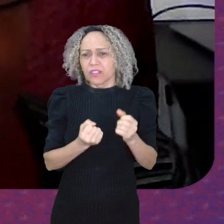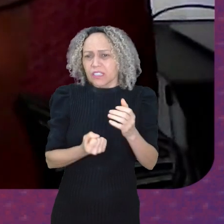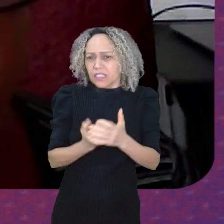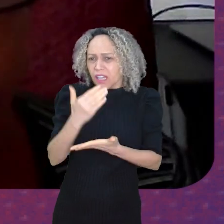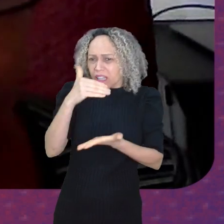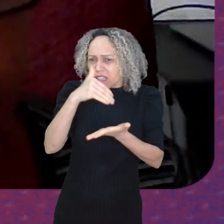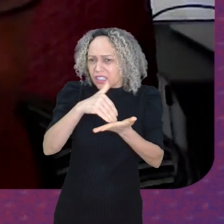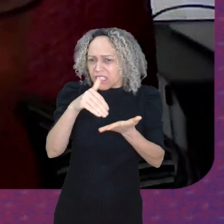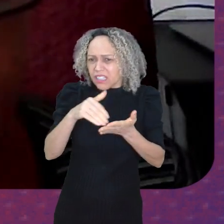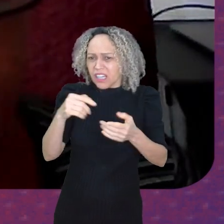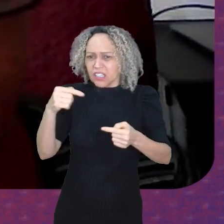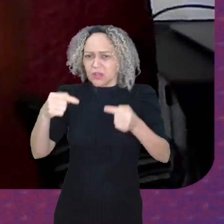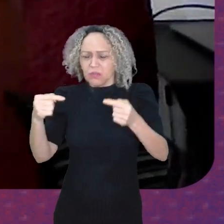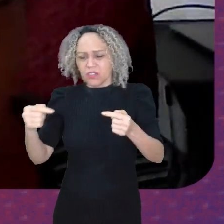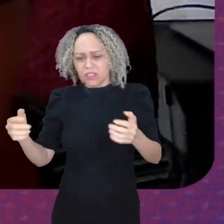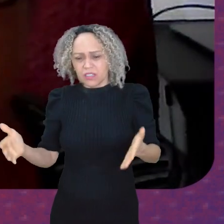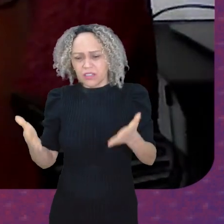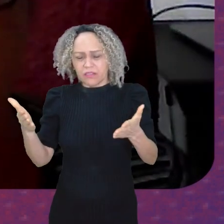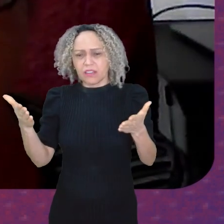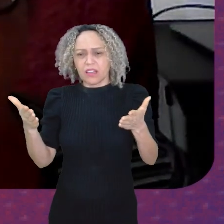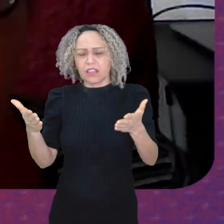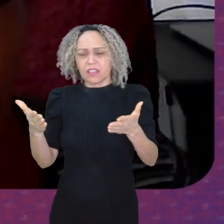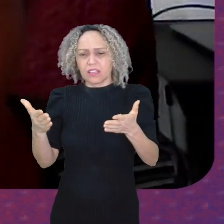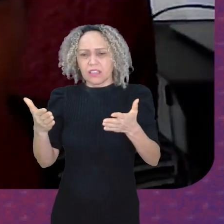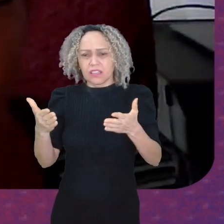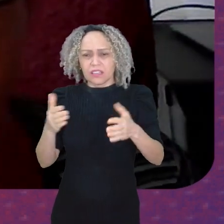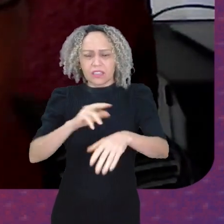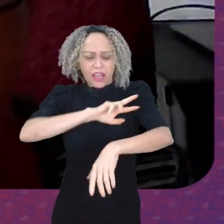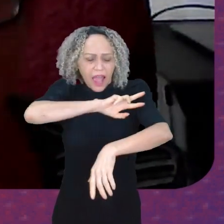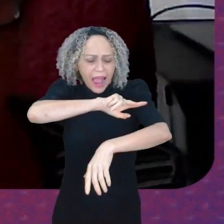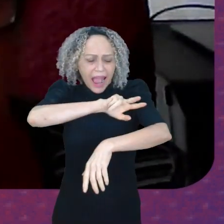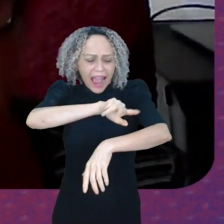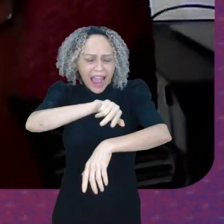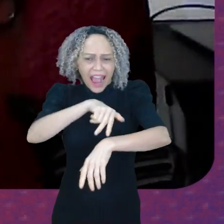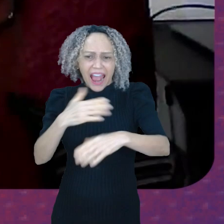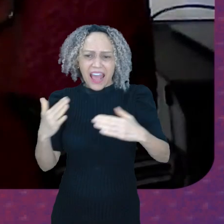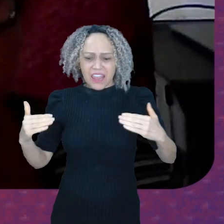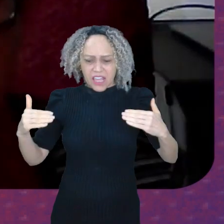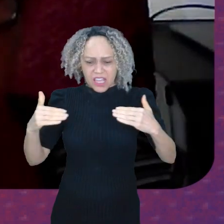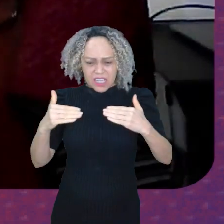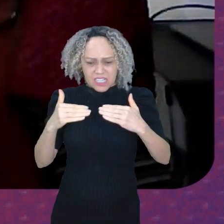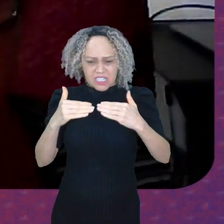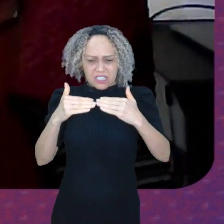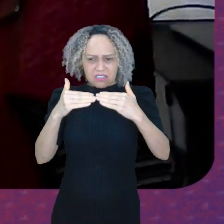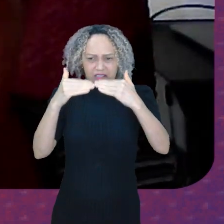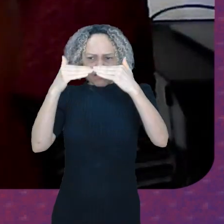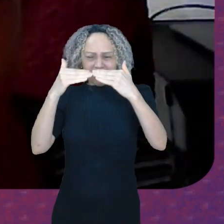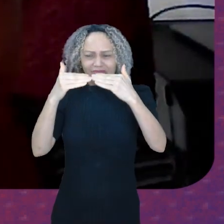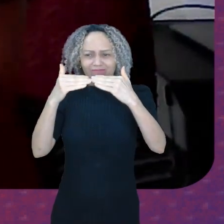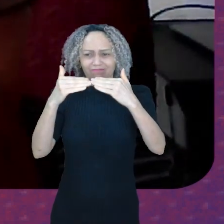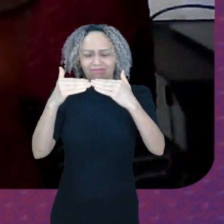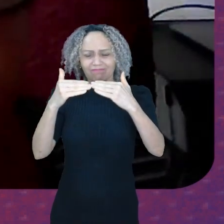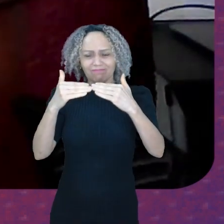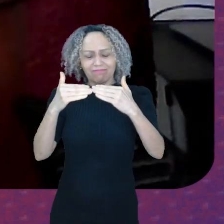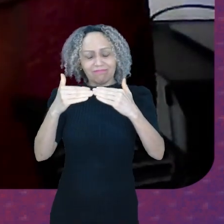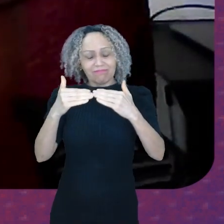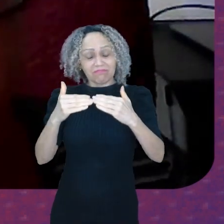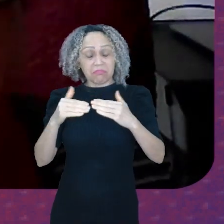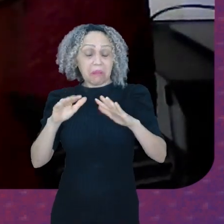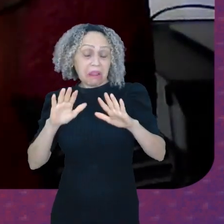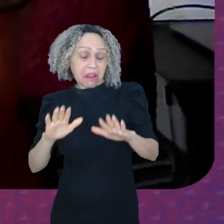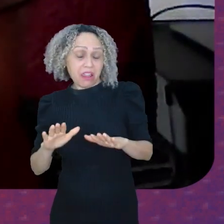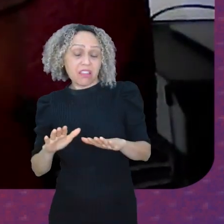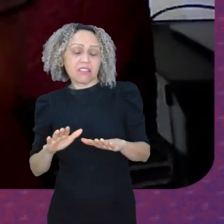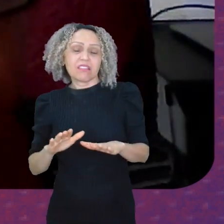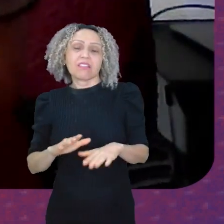Igualdade Racial, e o racismo ainda está muito presente na nossa sociedade, mesmo com a existência